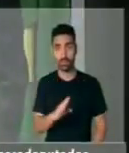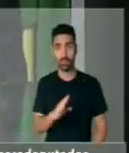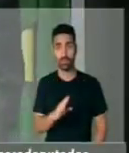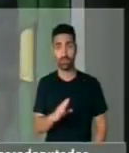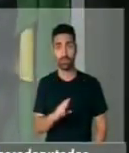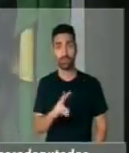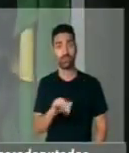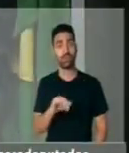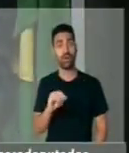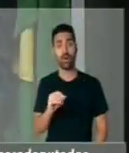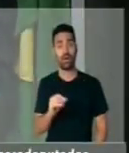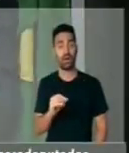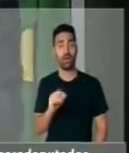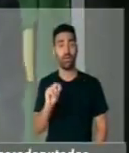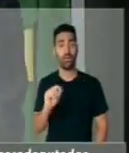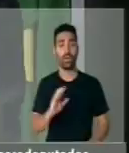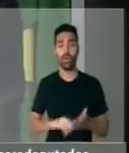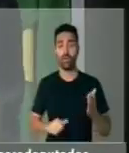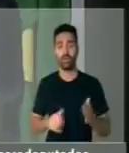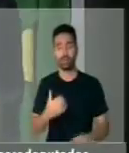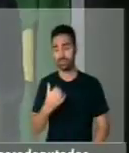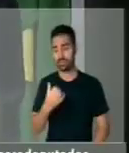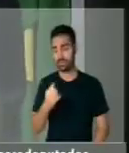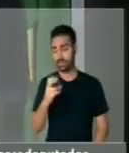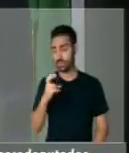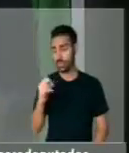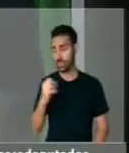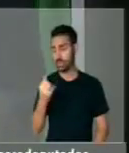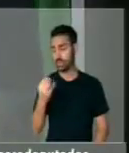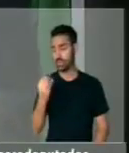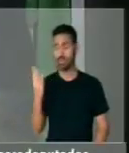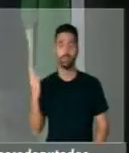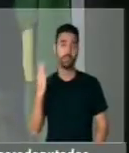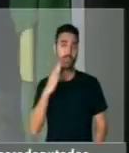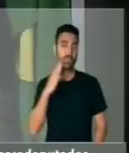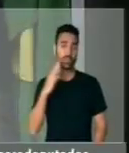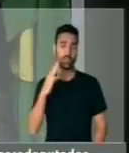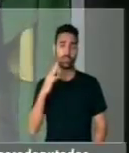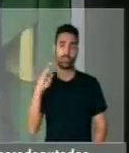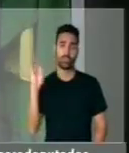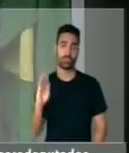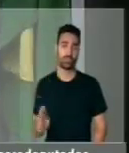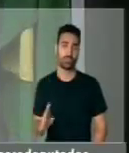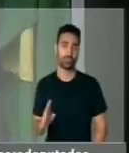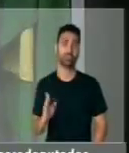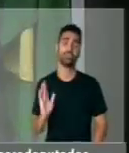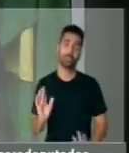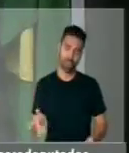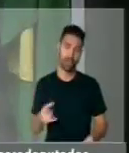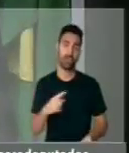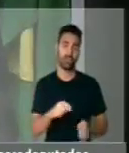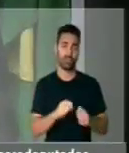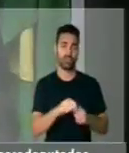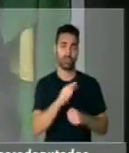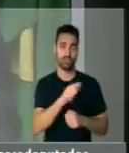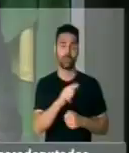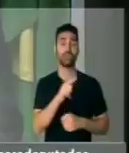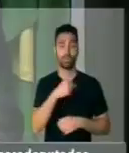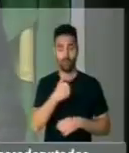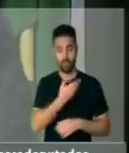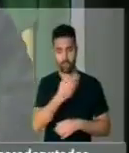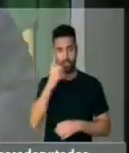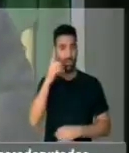levar 50, 60 bilhões embora do Brasil, porque eles já fazem isso nos países de origem. Eu tenho amigos na